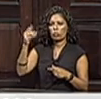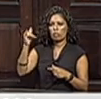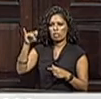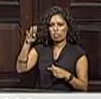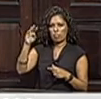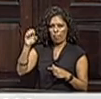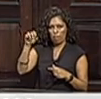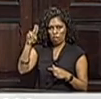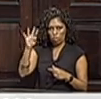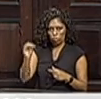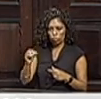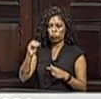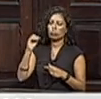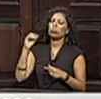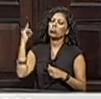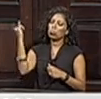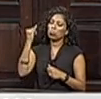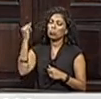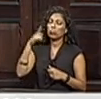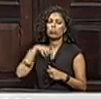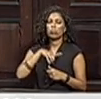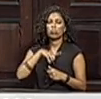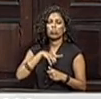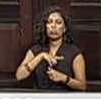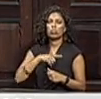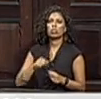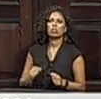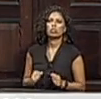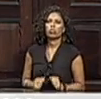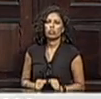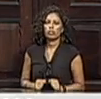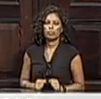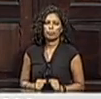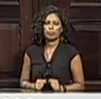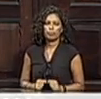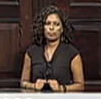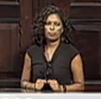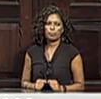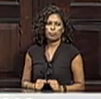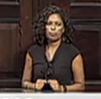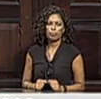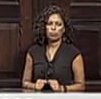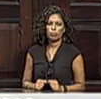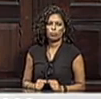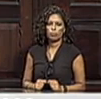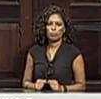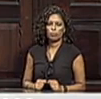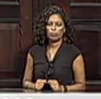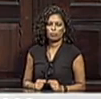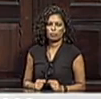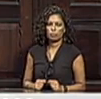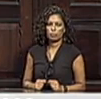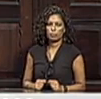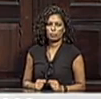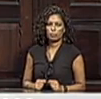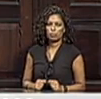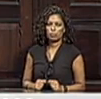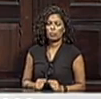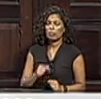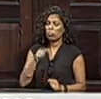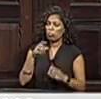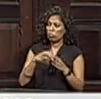ser valorizada e tem que haver um tratamento isonômico. E a medida aqui apresentada pelos companheiros do